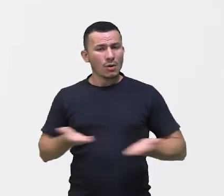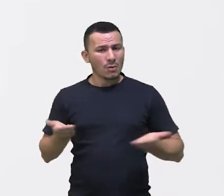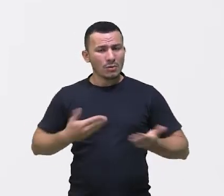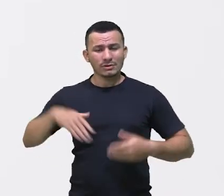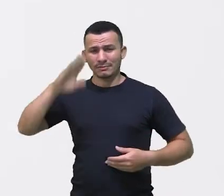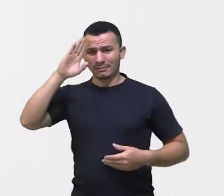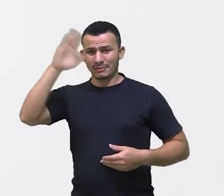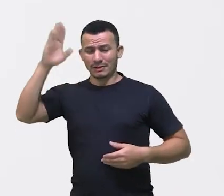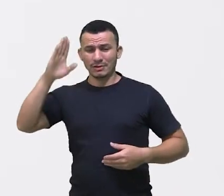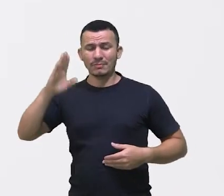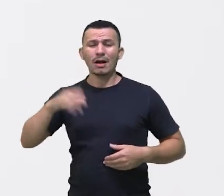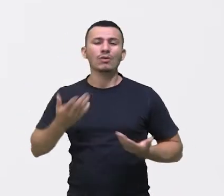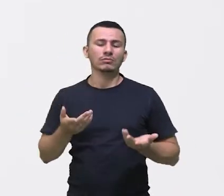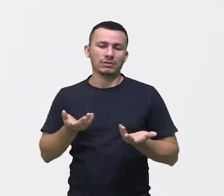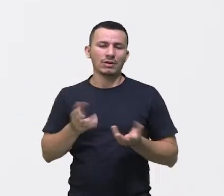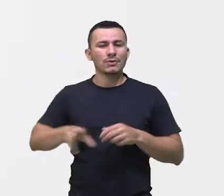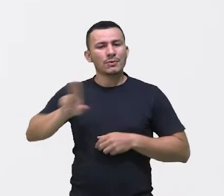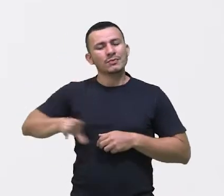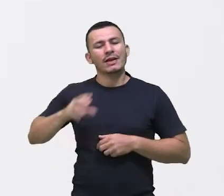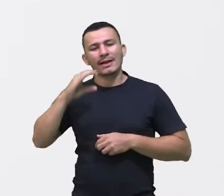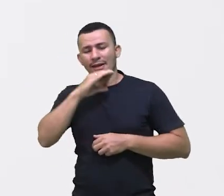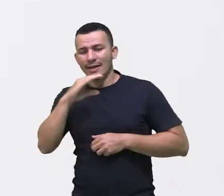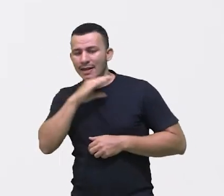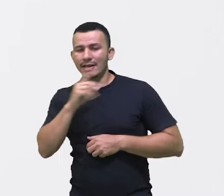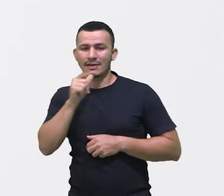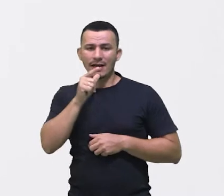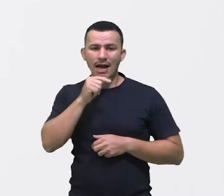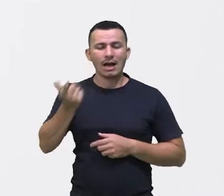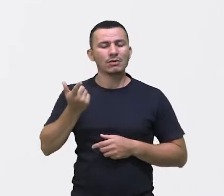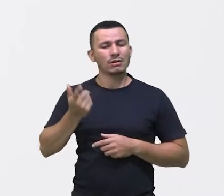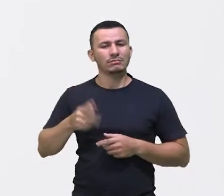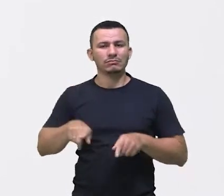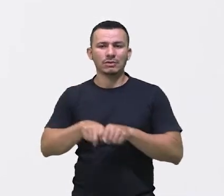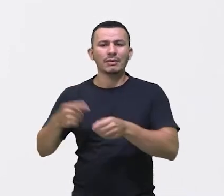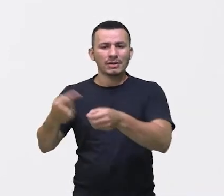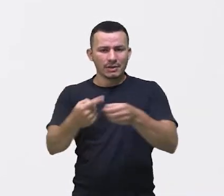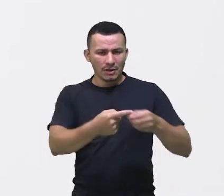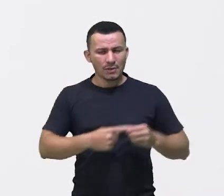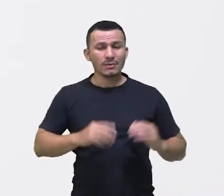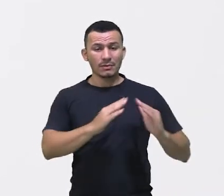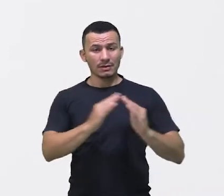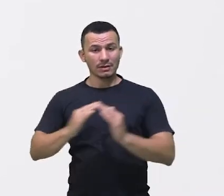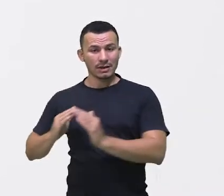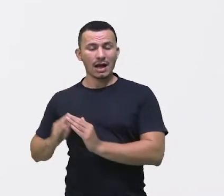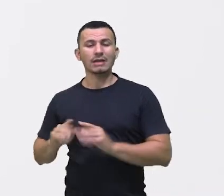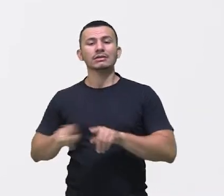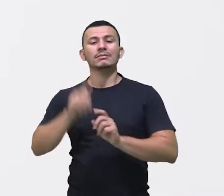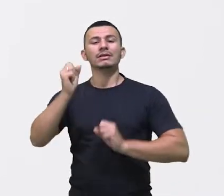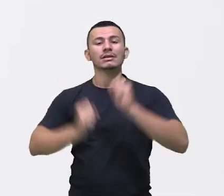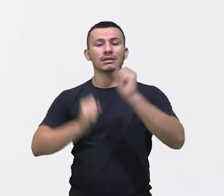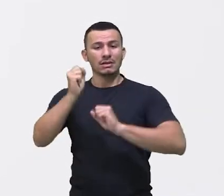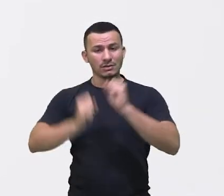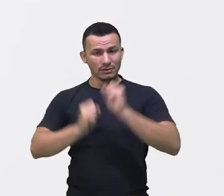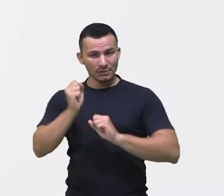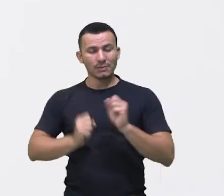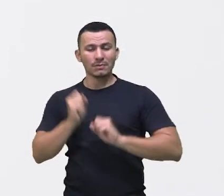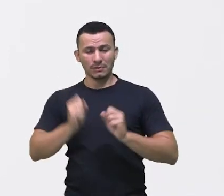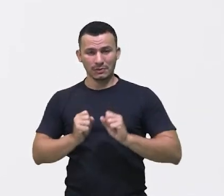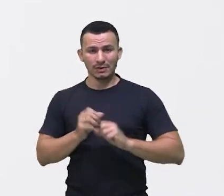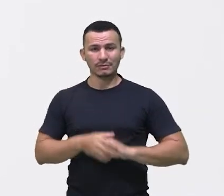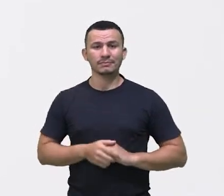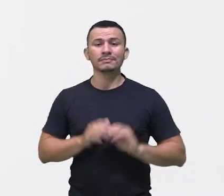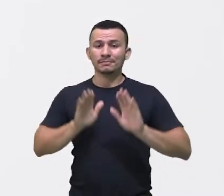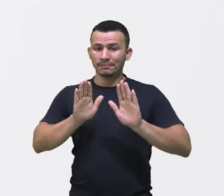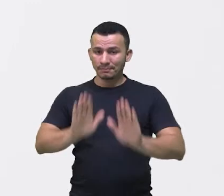principalmente no aquecimento de água, nos interiores dos prédios, das casas, nas indústrias eletrônicas, só